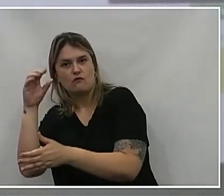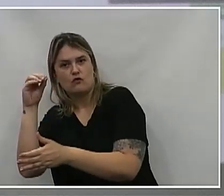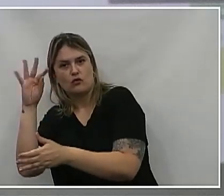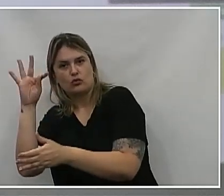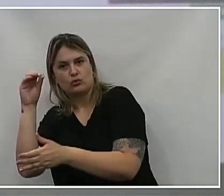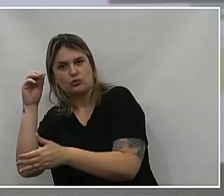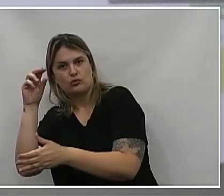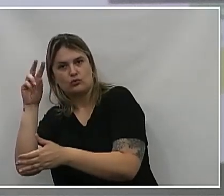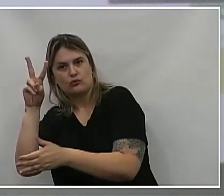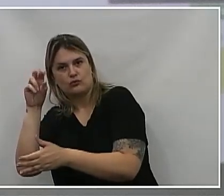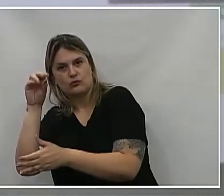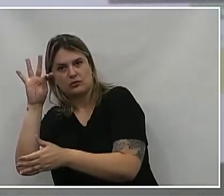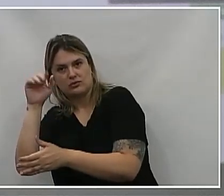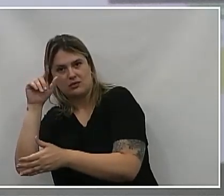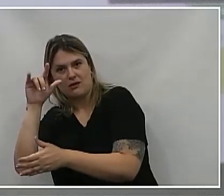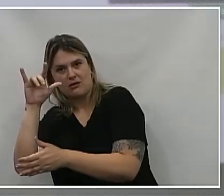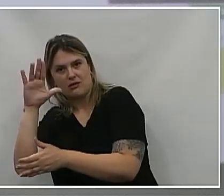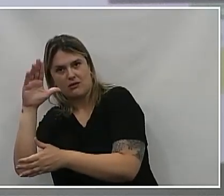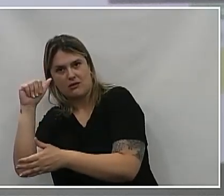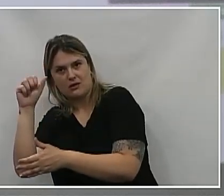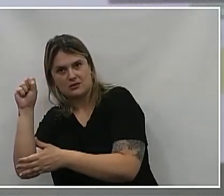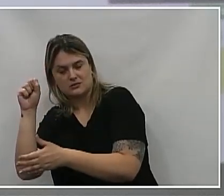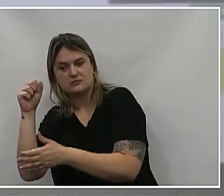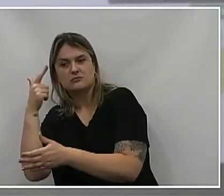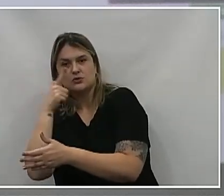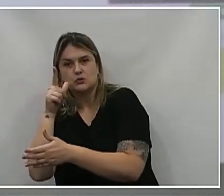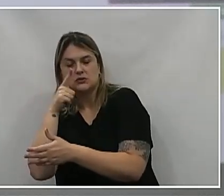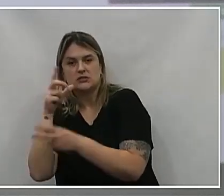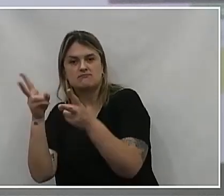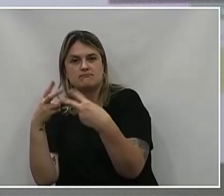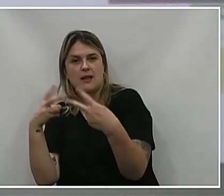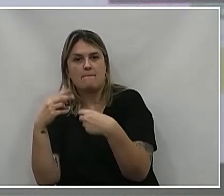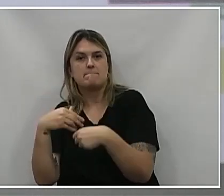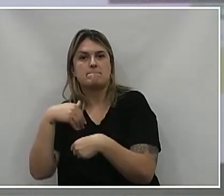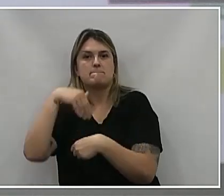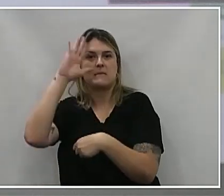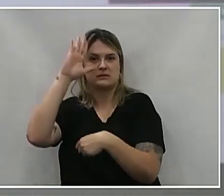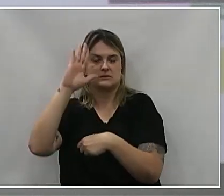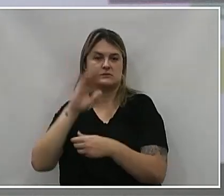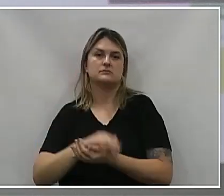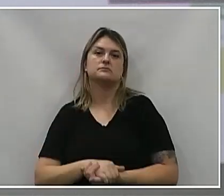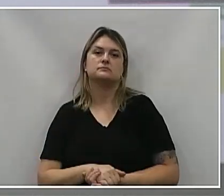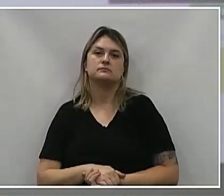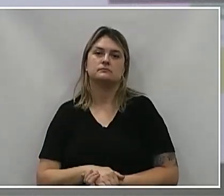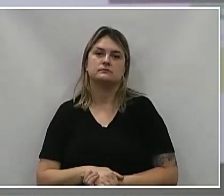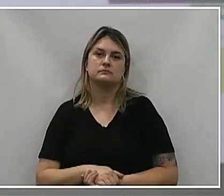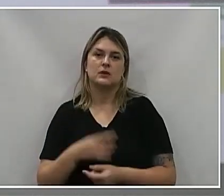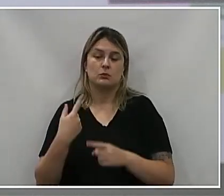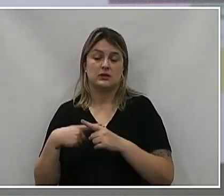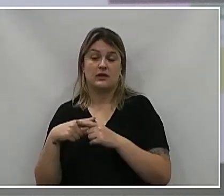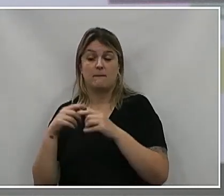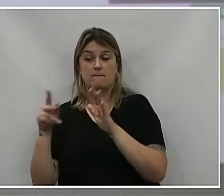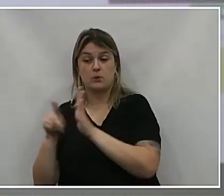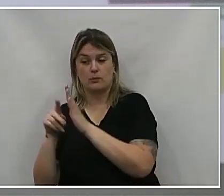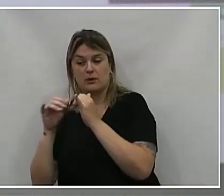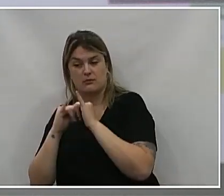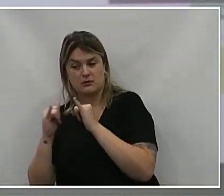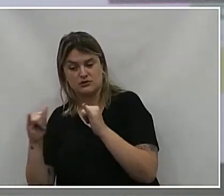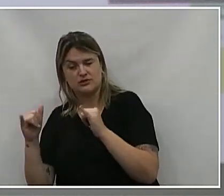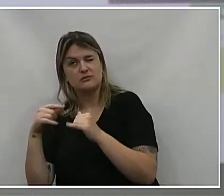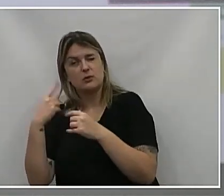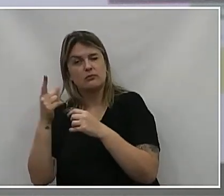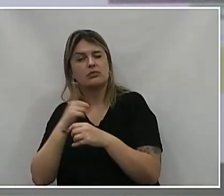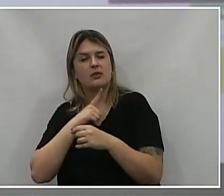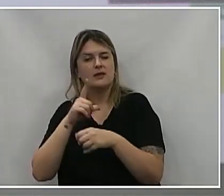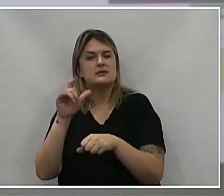traria essa arrecadação aqui seria muito maior, então, né? Porque o nosso custo de energia seria ainda menor. Então, a